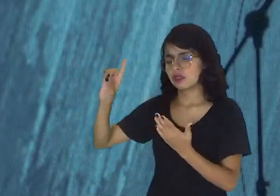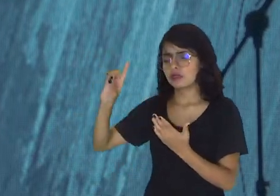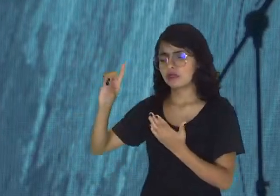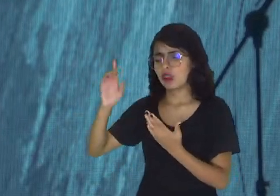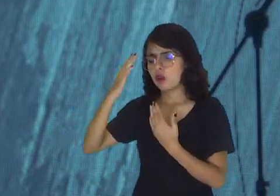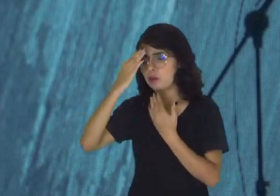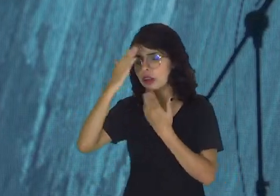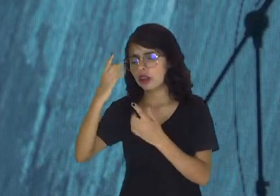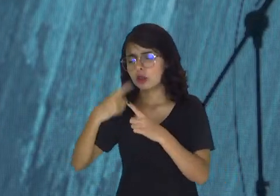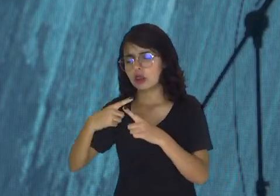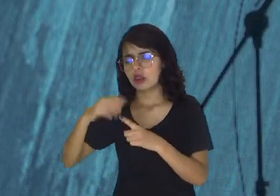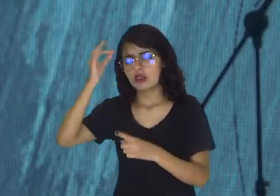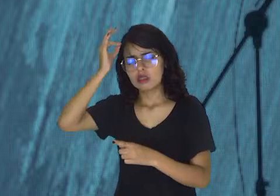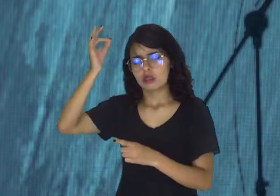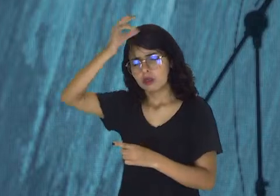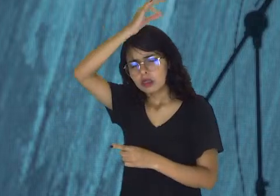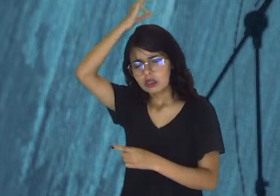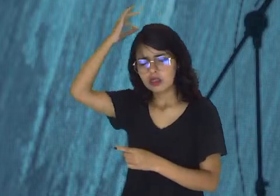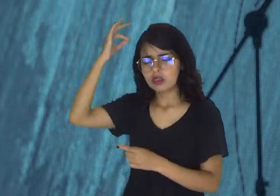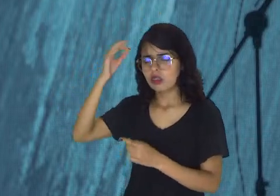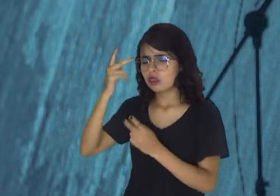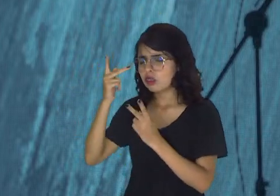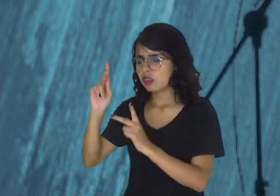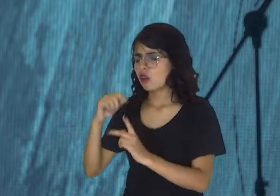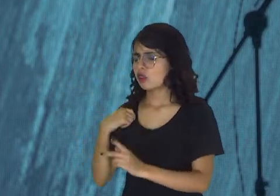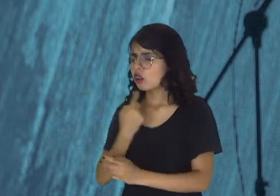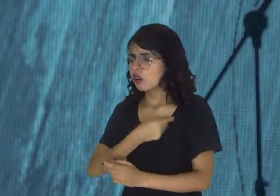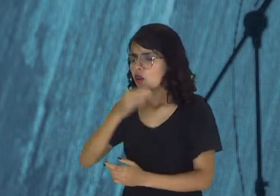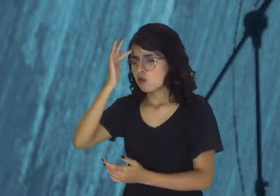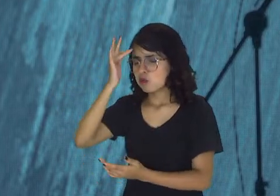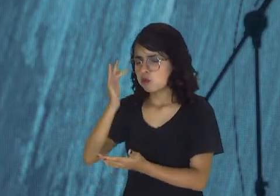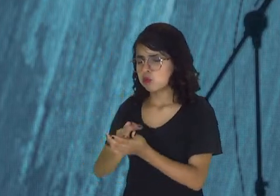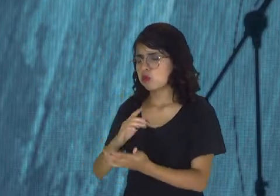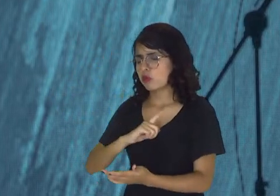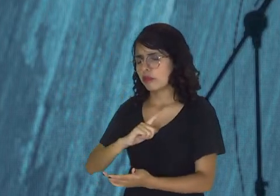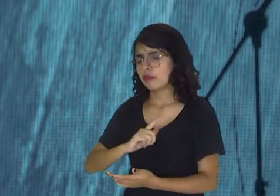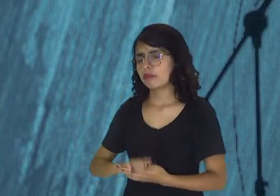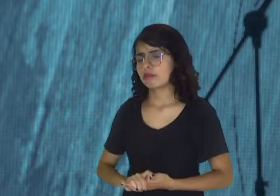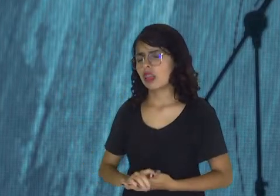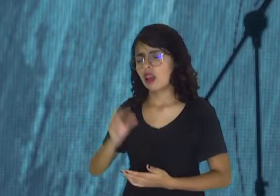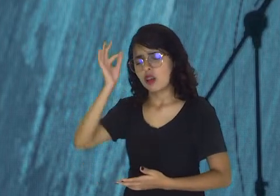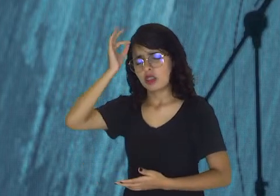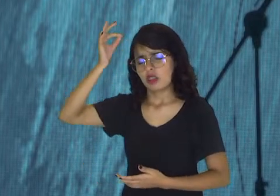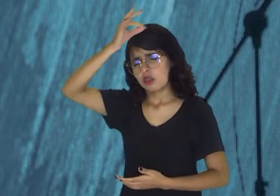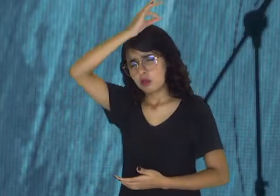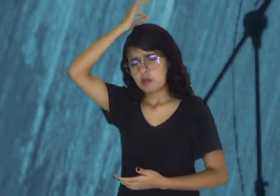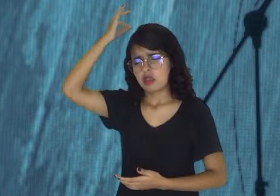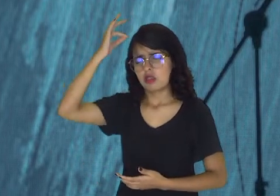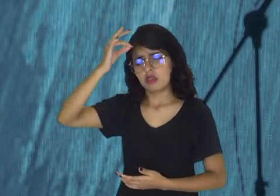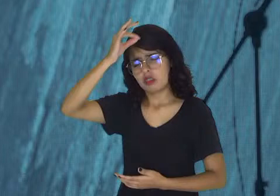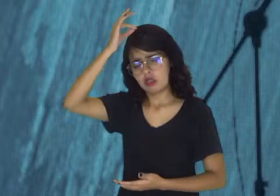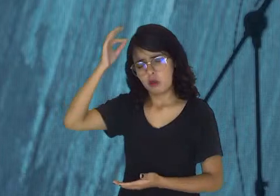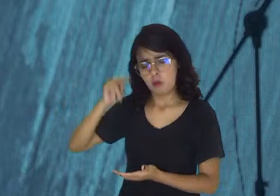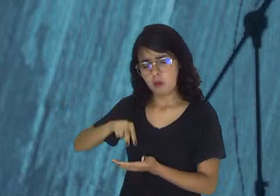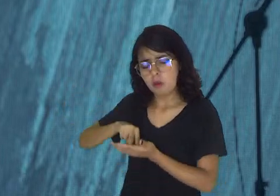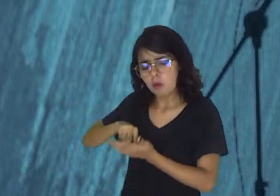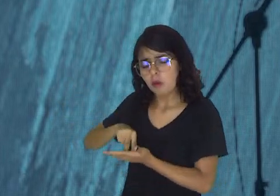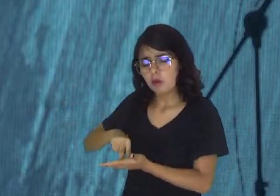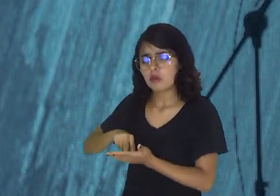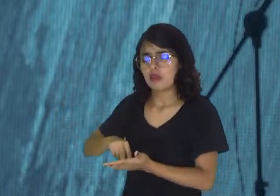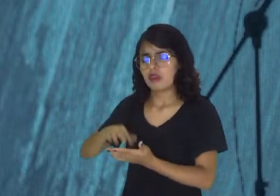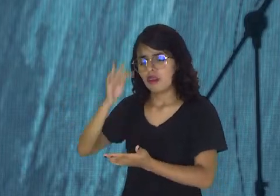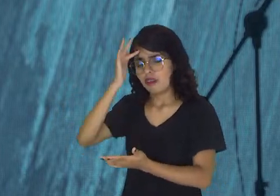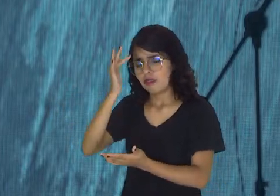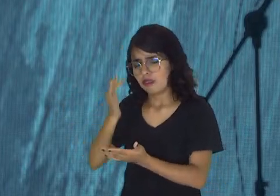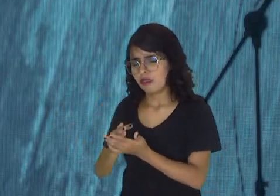Obrigado porque é o teu Espírito Santo que nos faz crer. É o teu Espírito Santo que mantém a nossa fé. É o